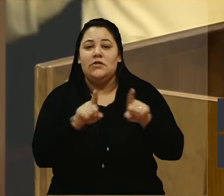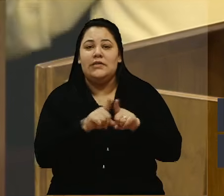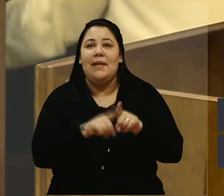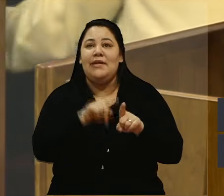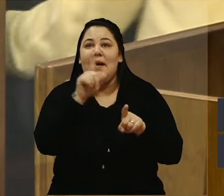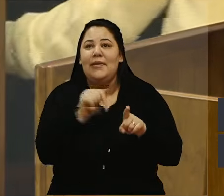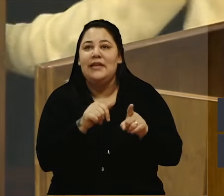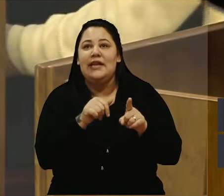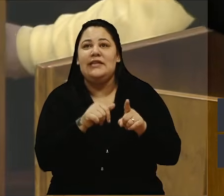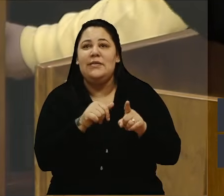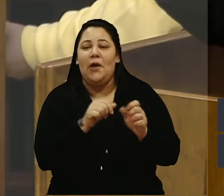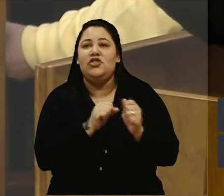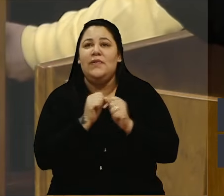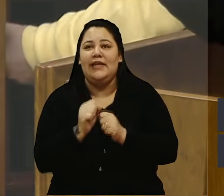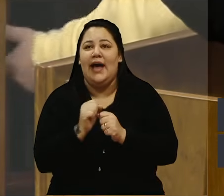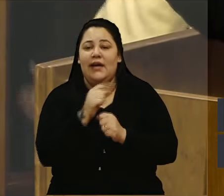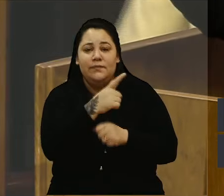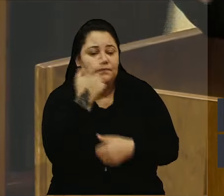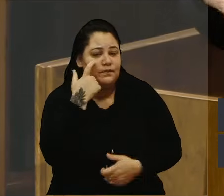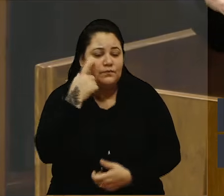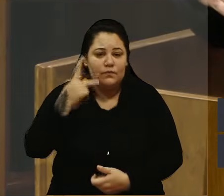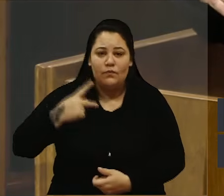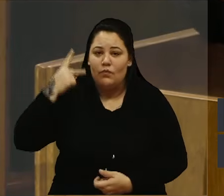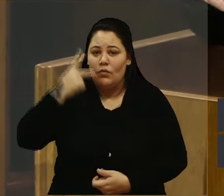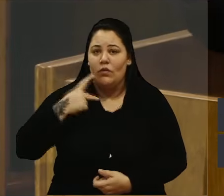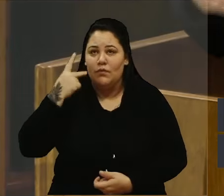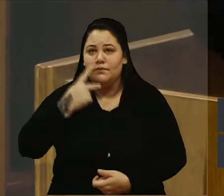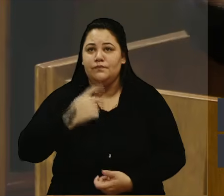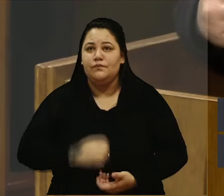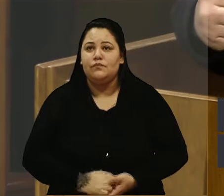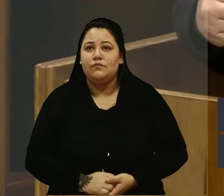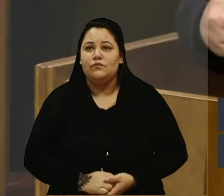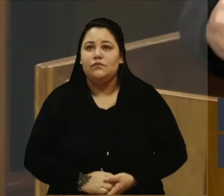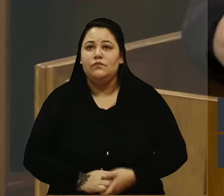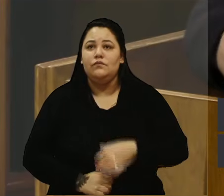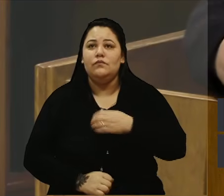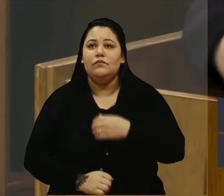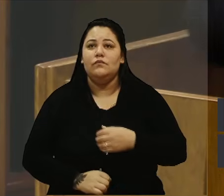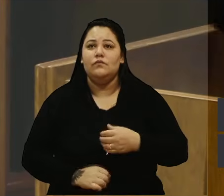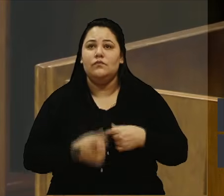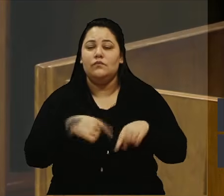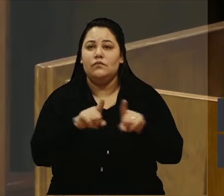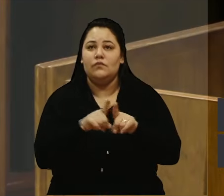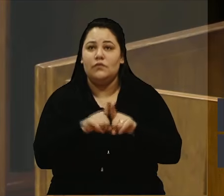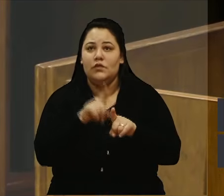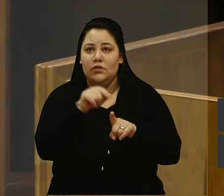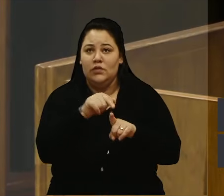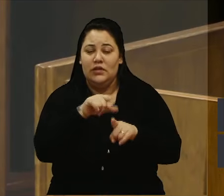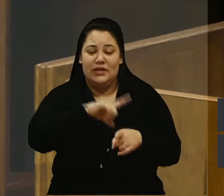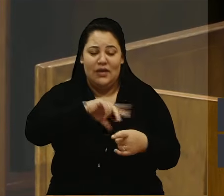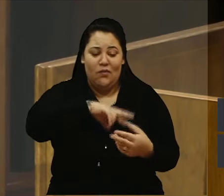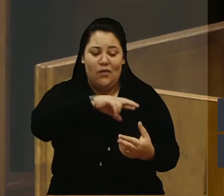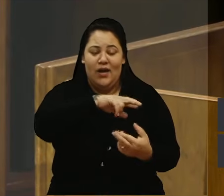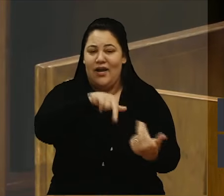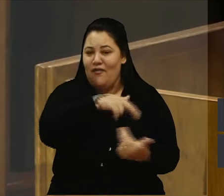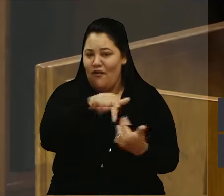vereador Lucas, o hospital está saudável. Pode abrir hoje 90 leitos e, dando uma reforma em alguns leitos, ampliar para mais